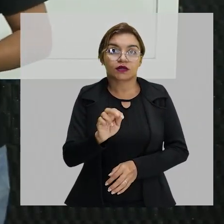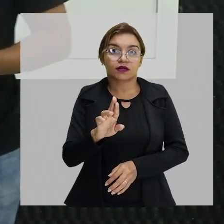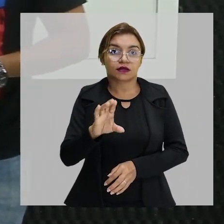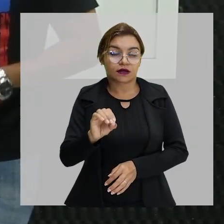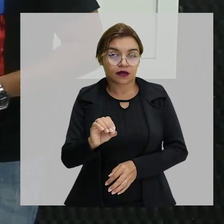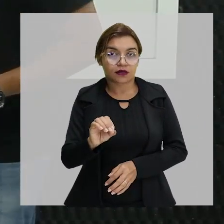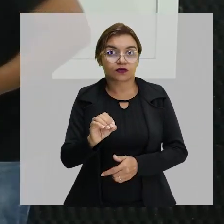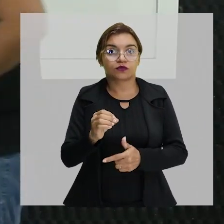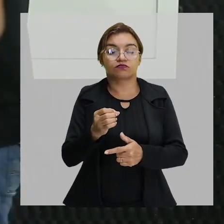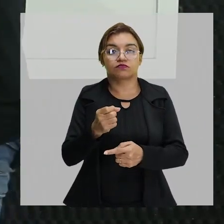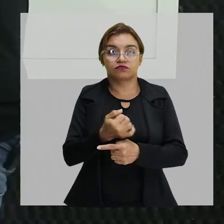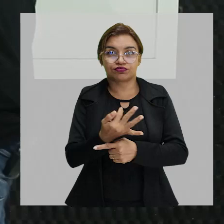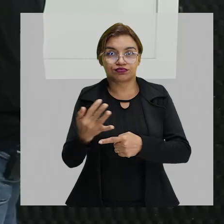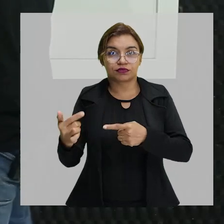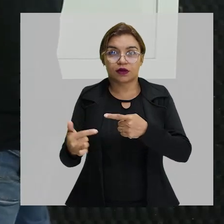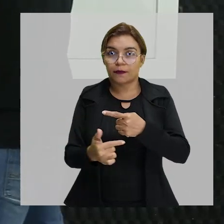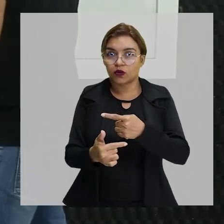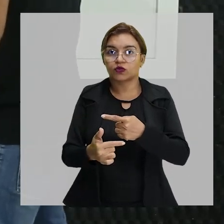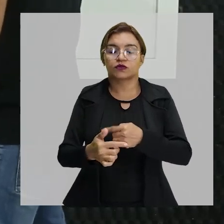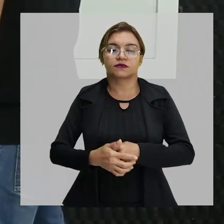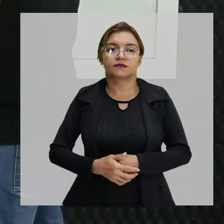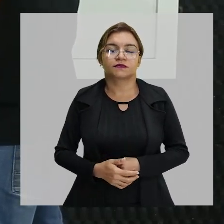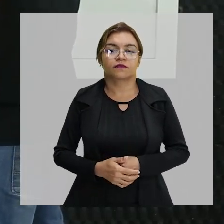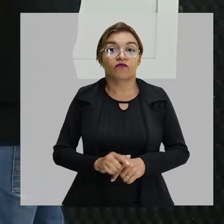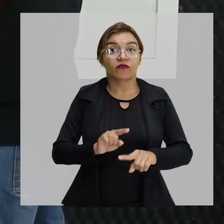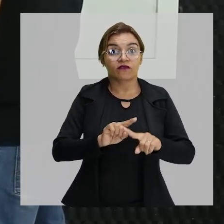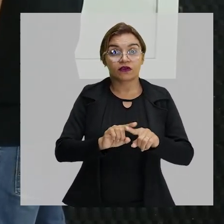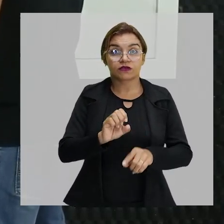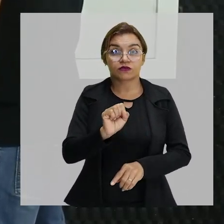por 2. Tá? Então, vezes o seno